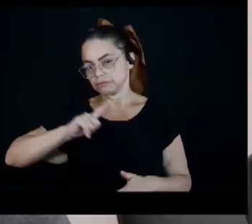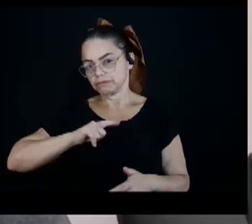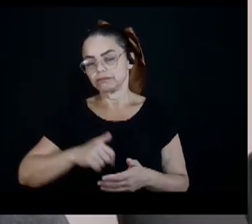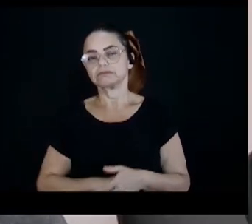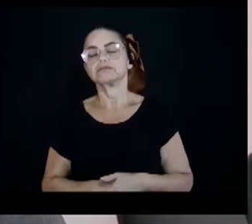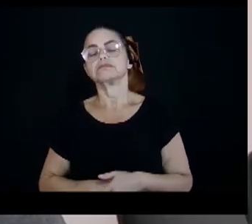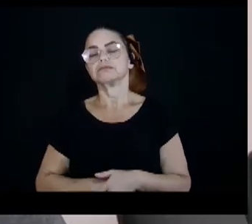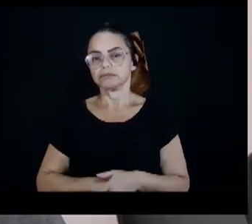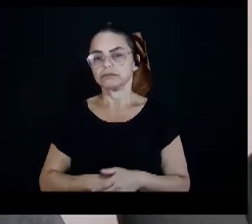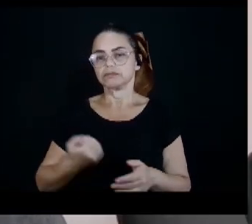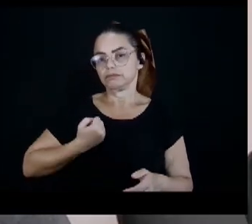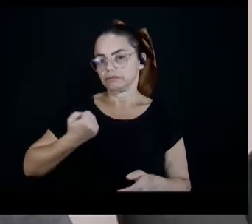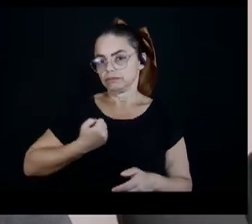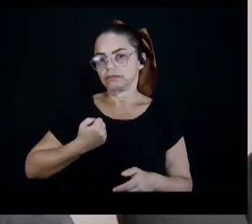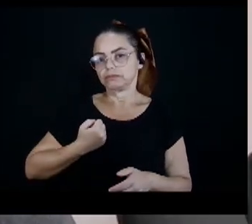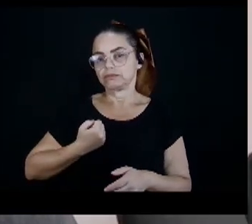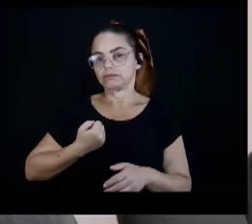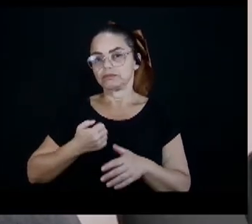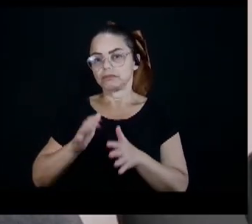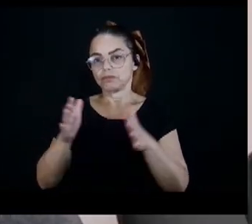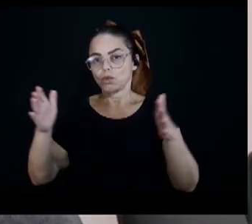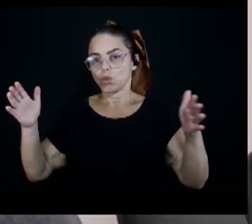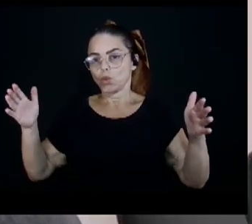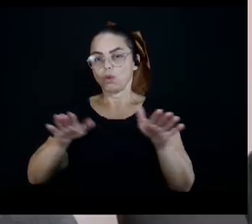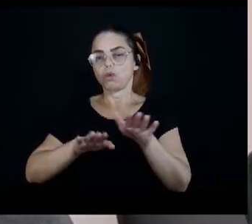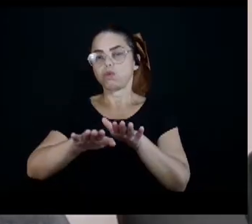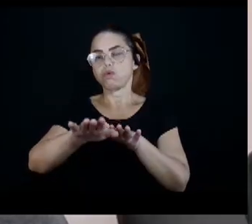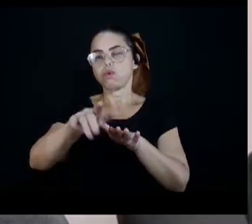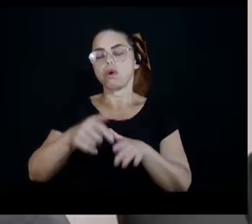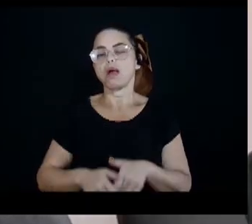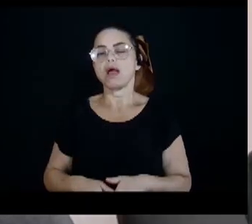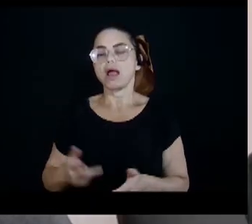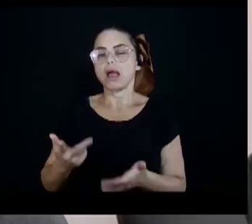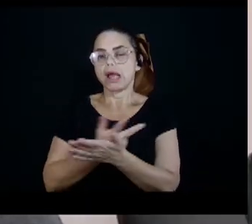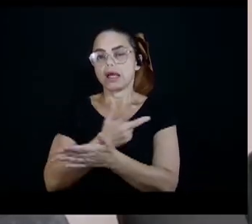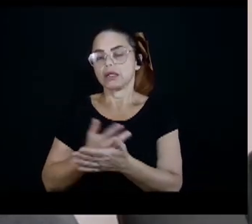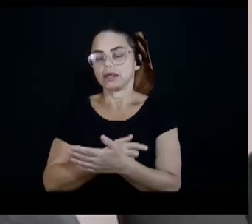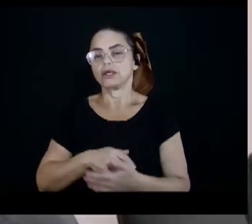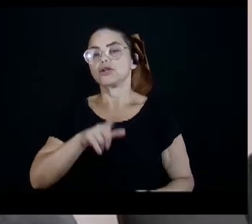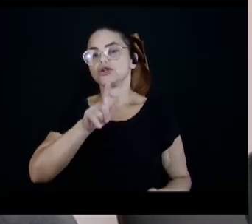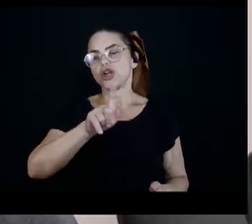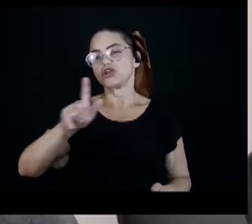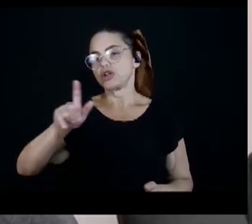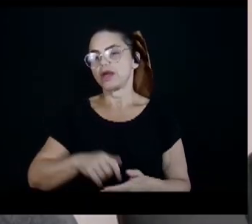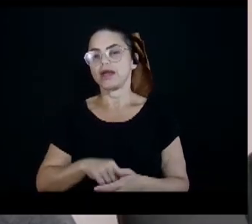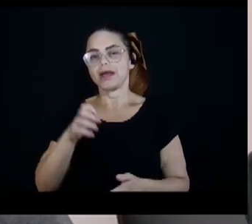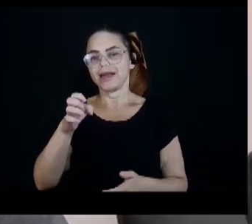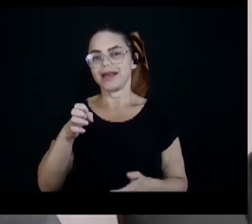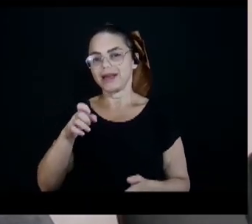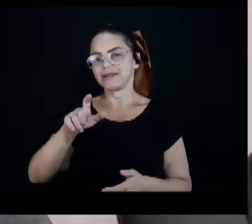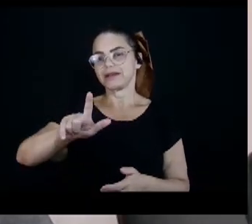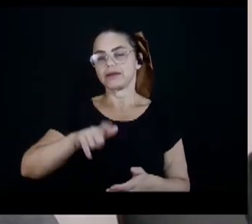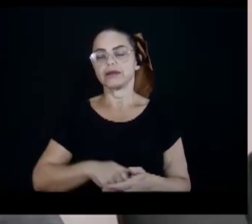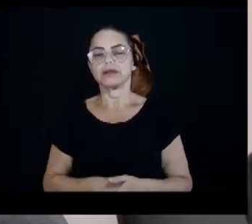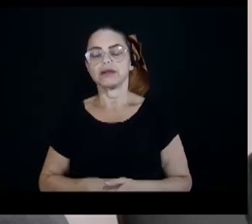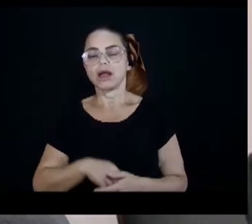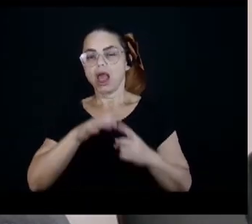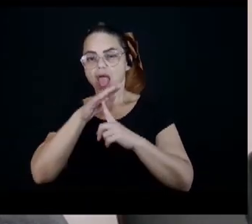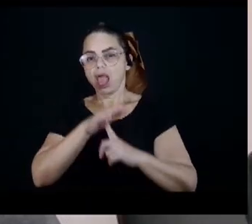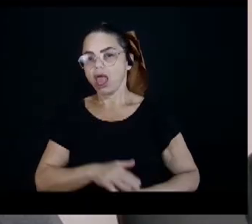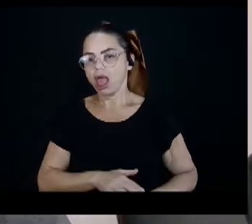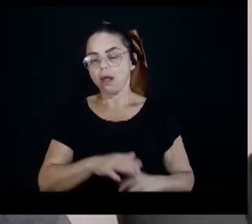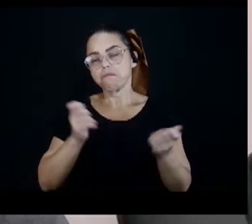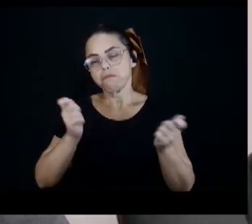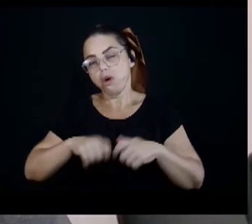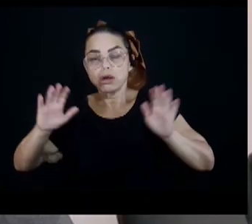numeração grande de forma errada. E como a doutora falou, né, de um ponto pode causar depressão, mas do outro ponto,